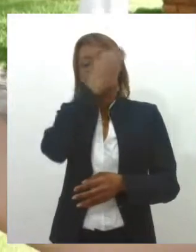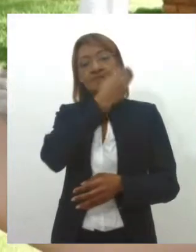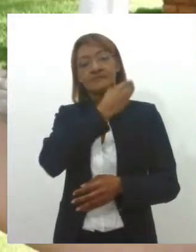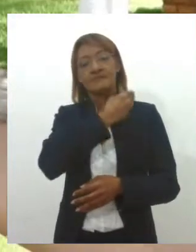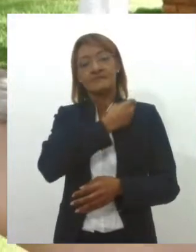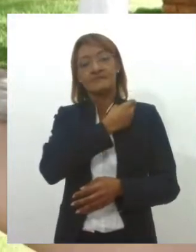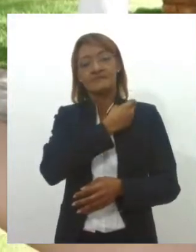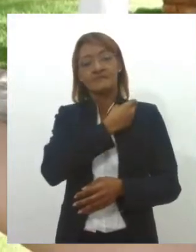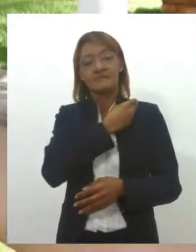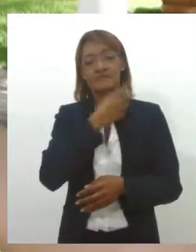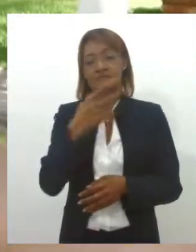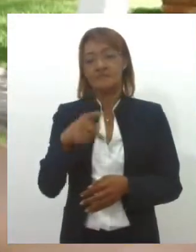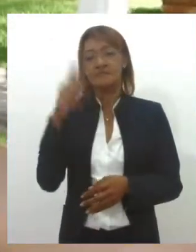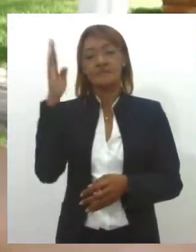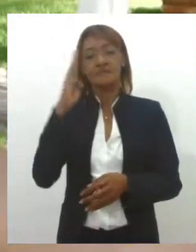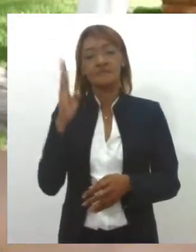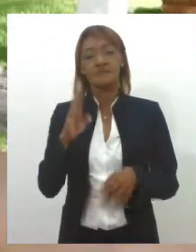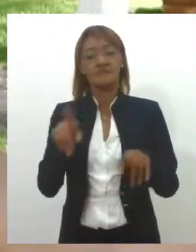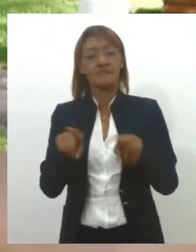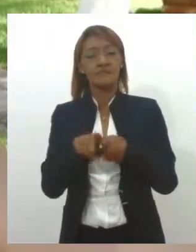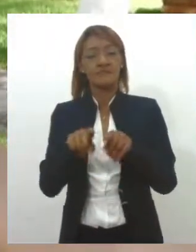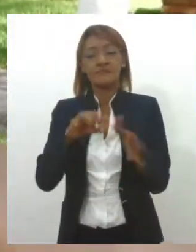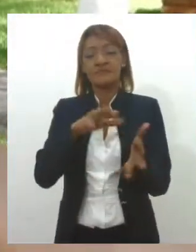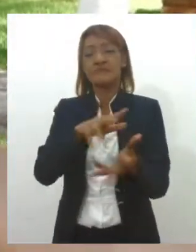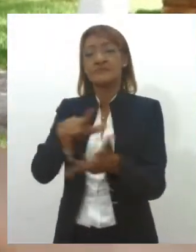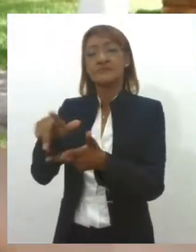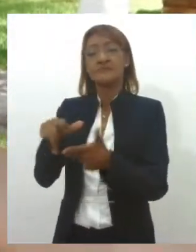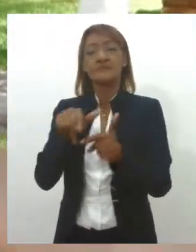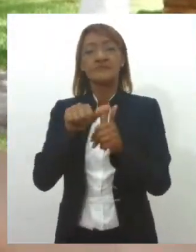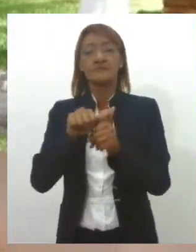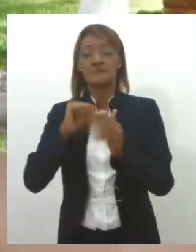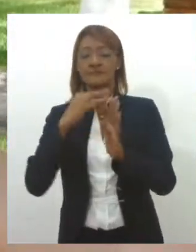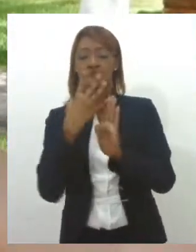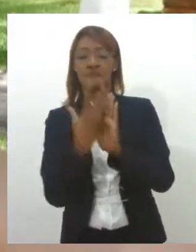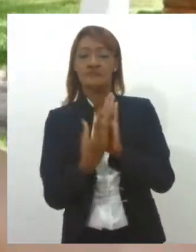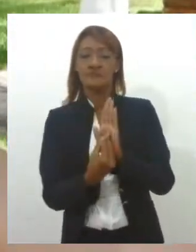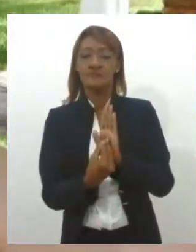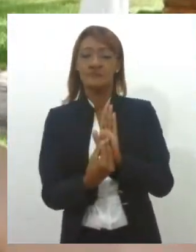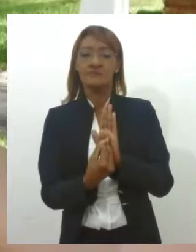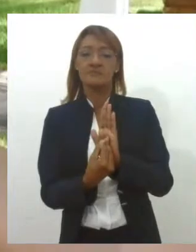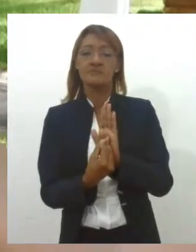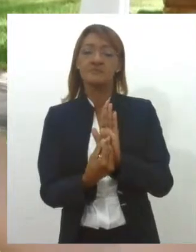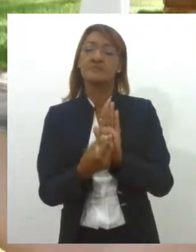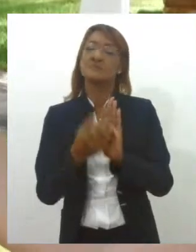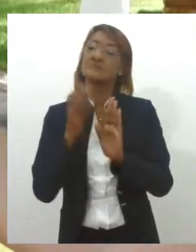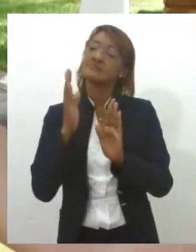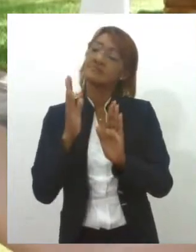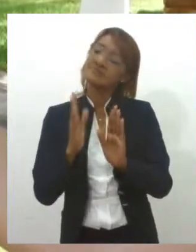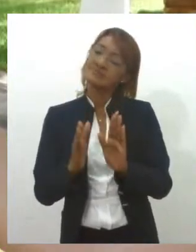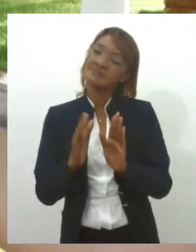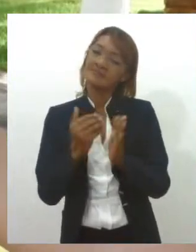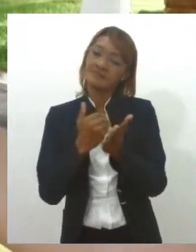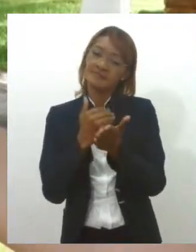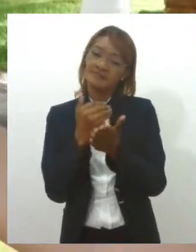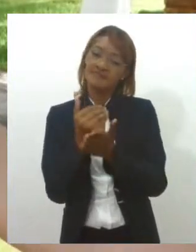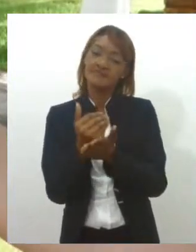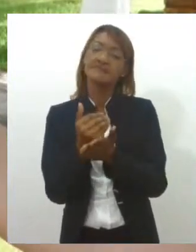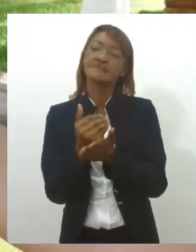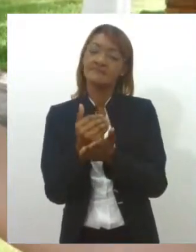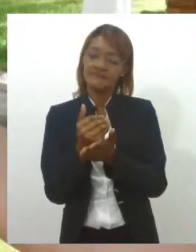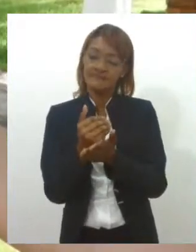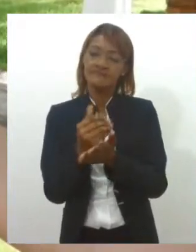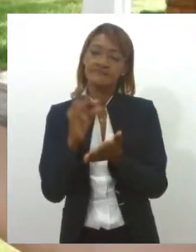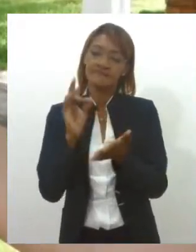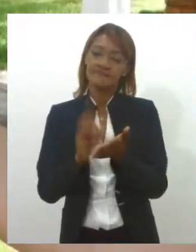também se situa a nossa congregação no mundo uma vez que como eu disse o nosso berço de fundação